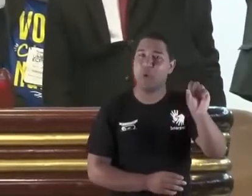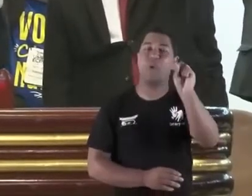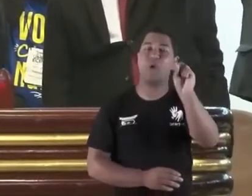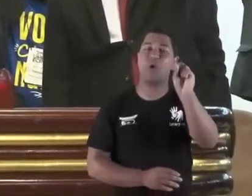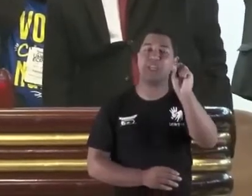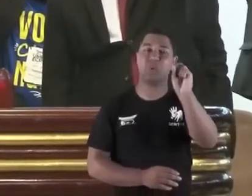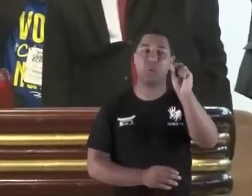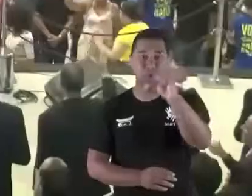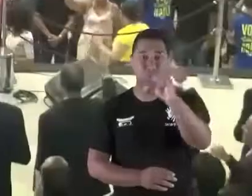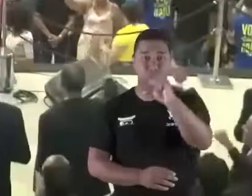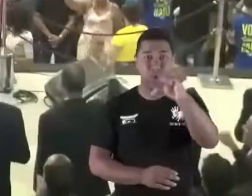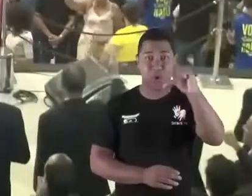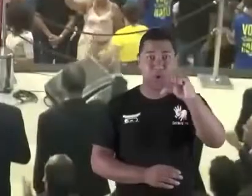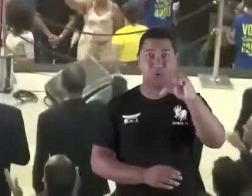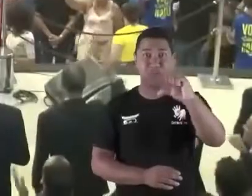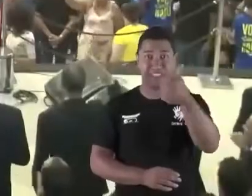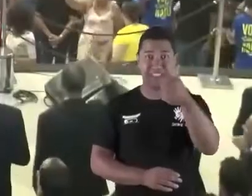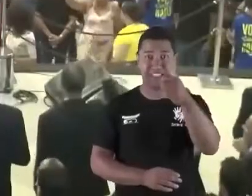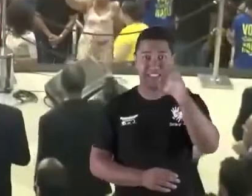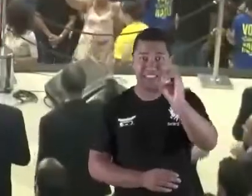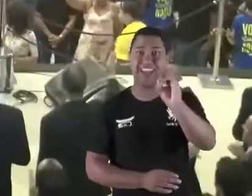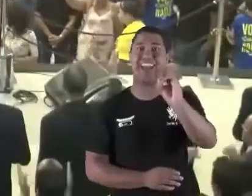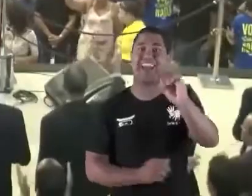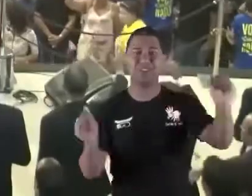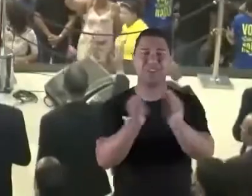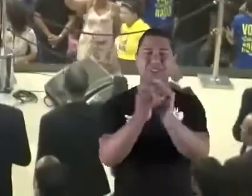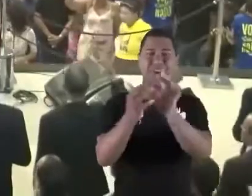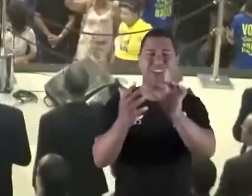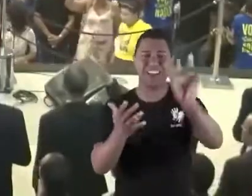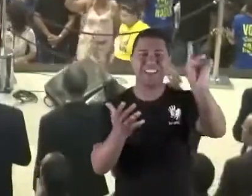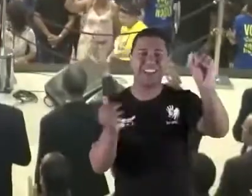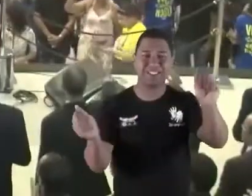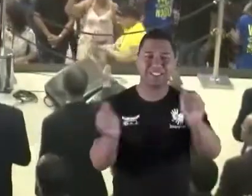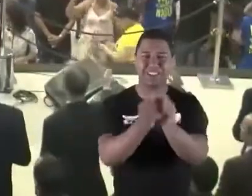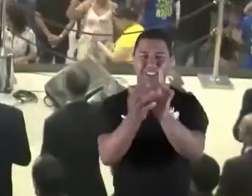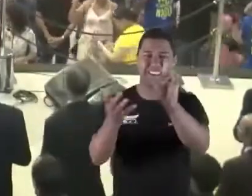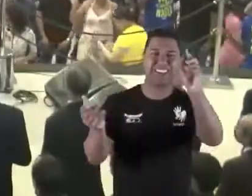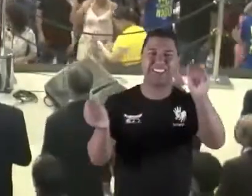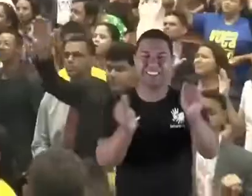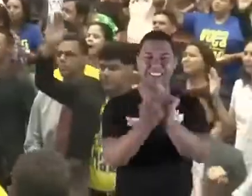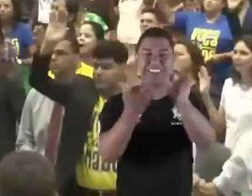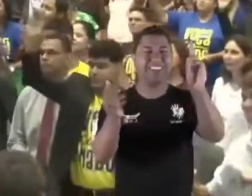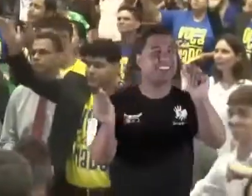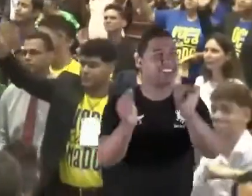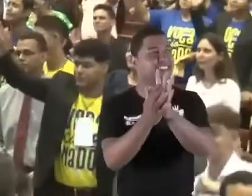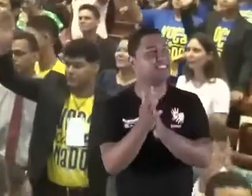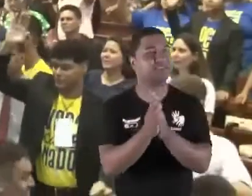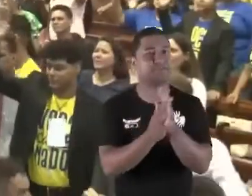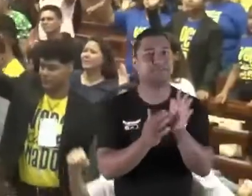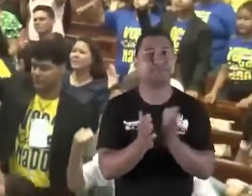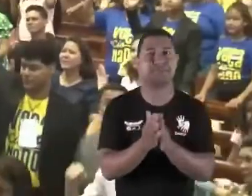de poder que está descendo. Mas pastor,